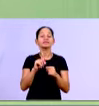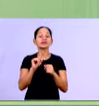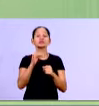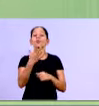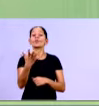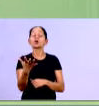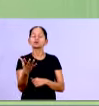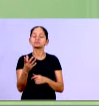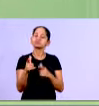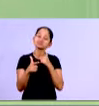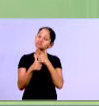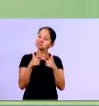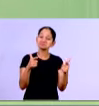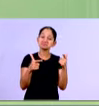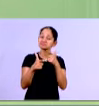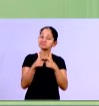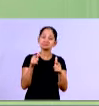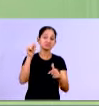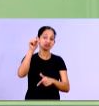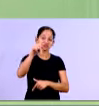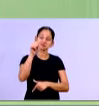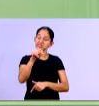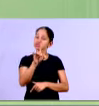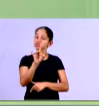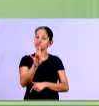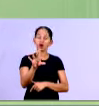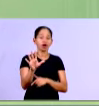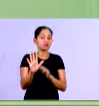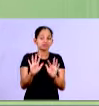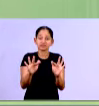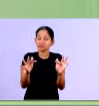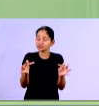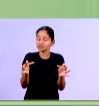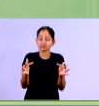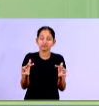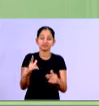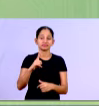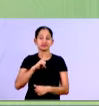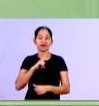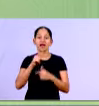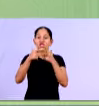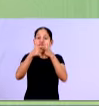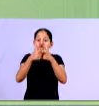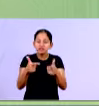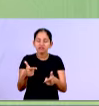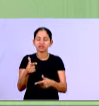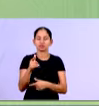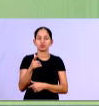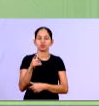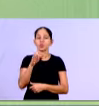a divisão de 45 por 3.000. Essa divisão vai dar